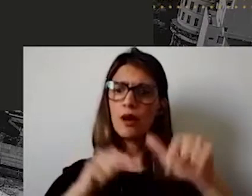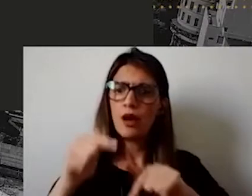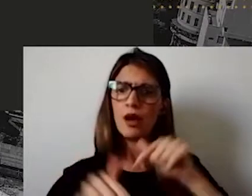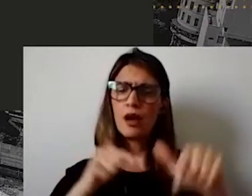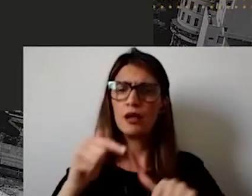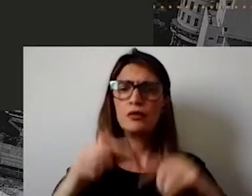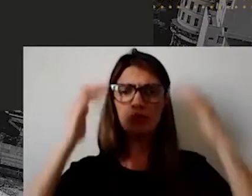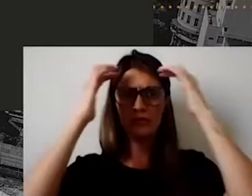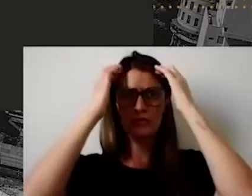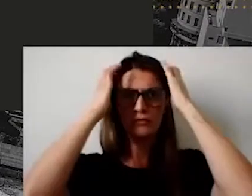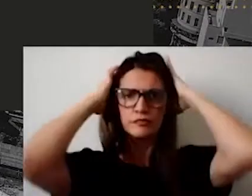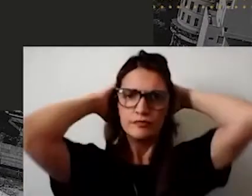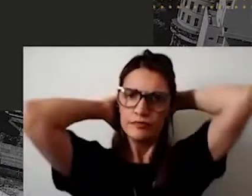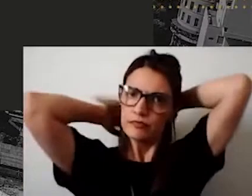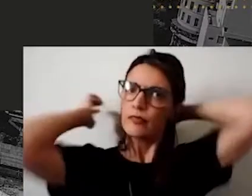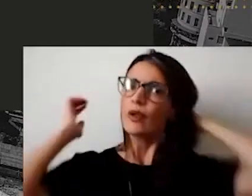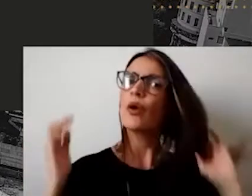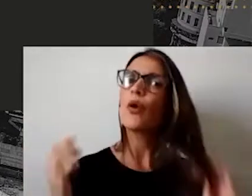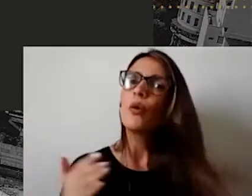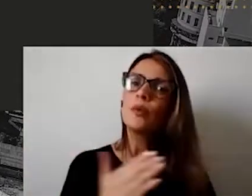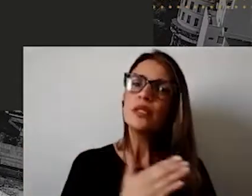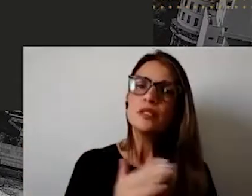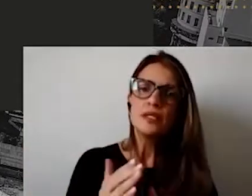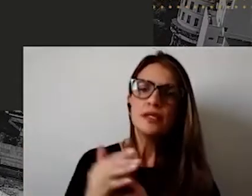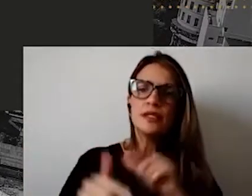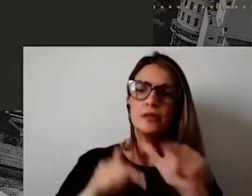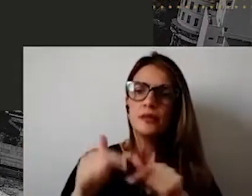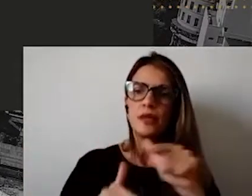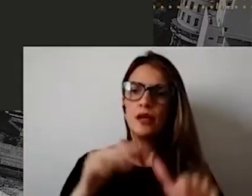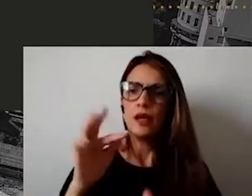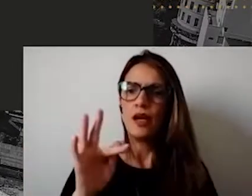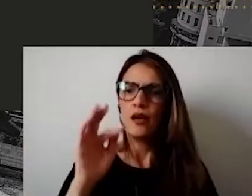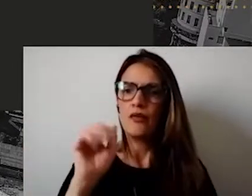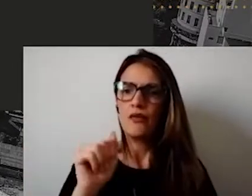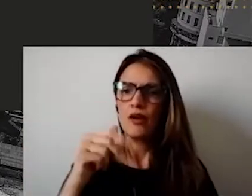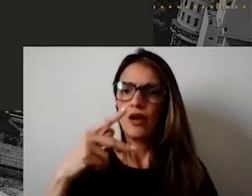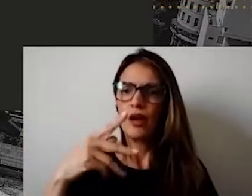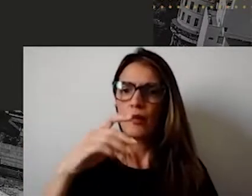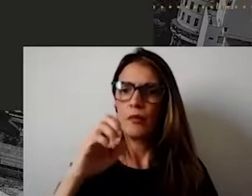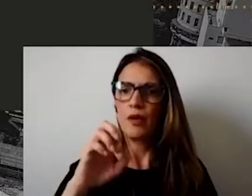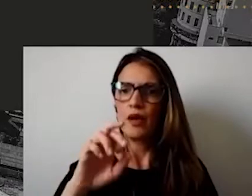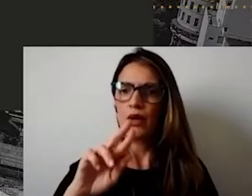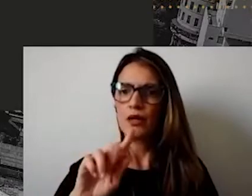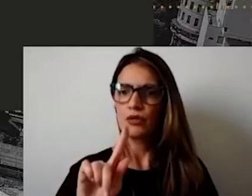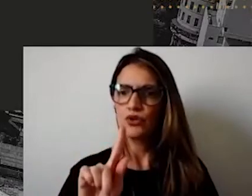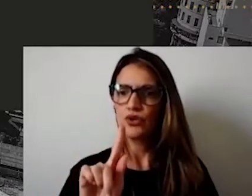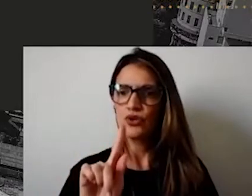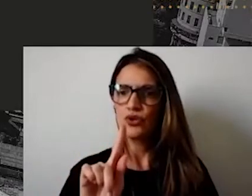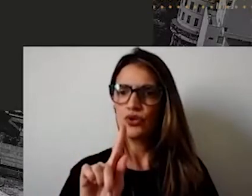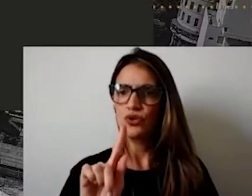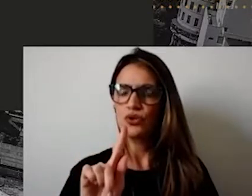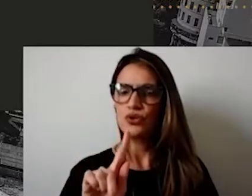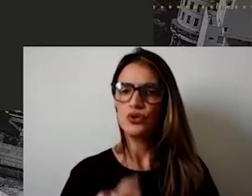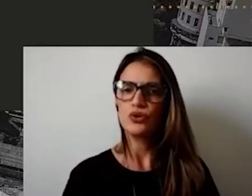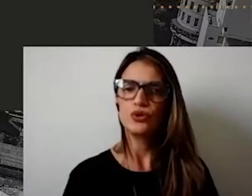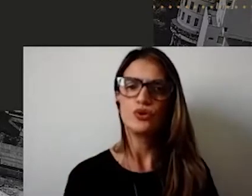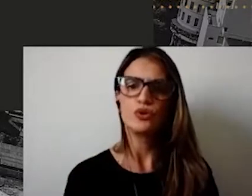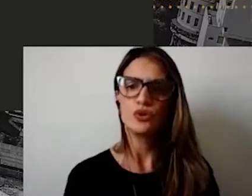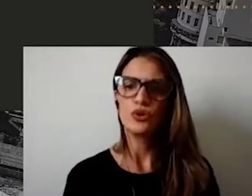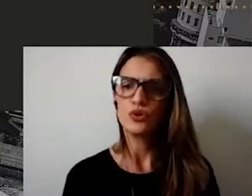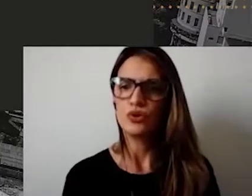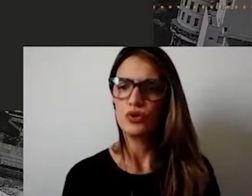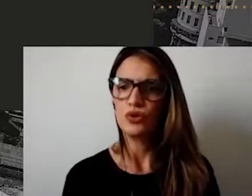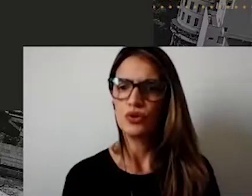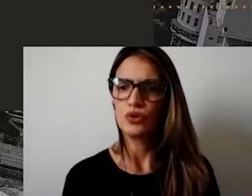a trabalhar com ele na FAPERJ, na Secretaria de Cultura do Rio. E aí o Darcy, foi muito engraçado, porque o Darcy